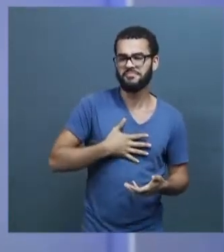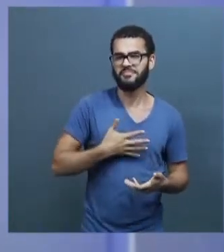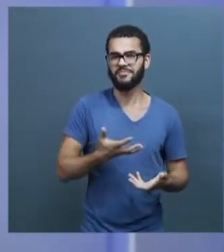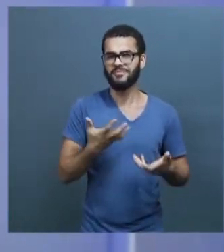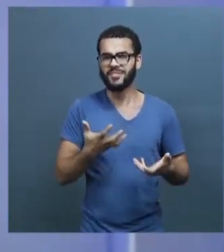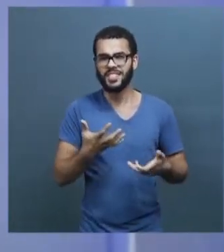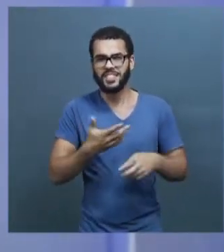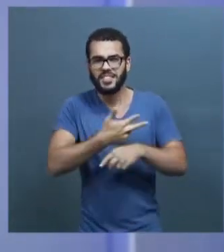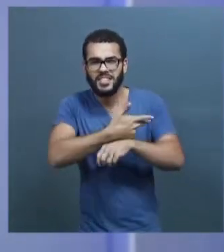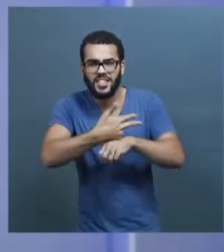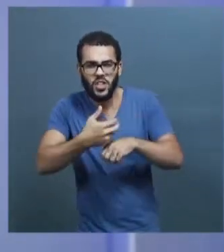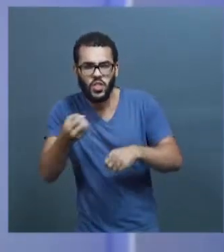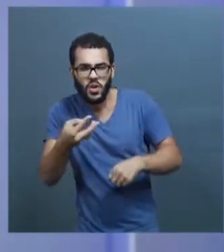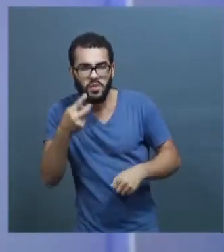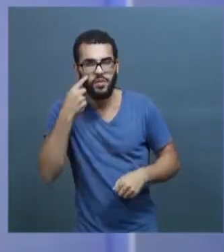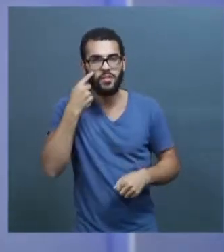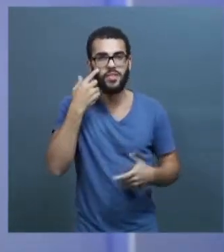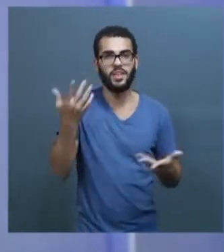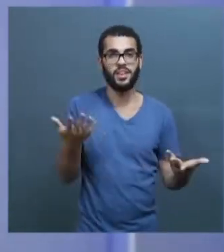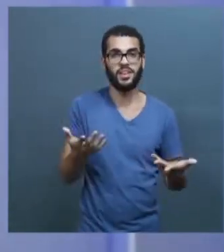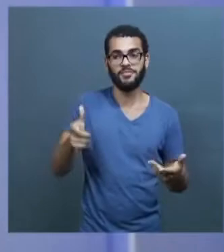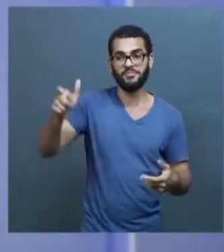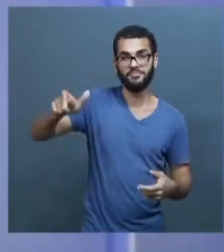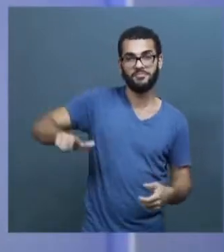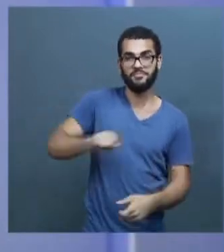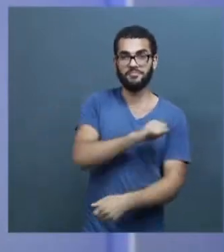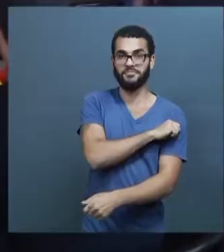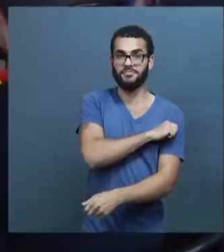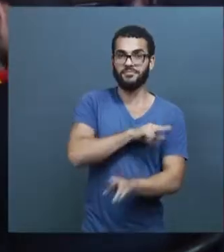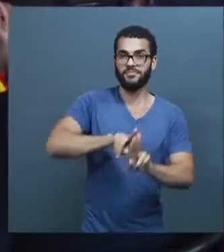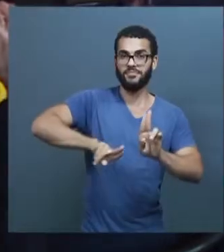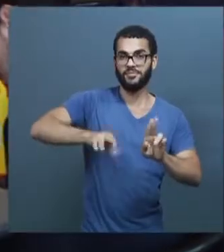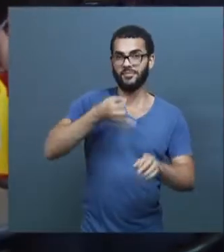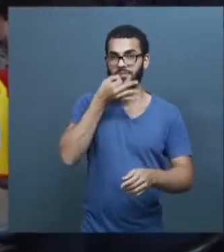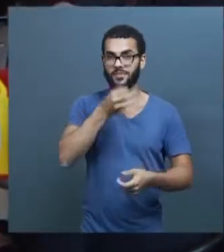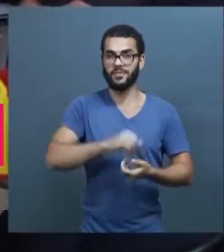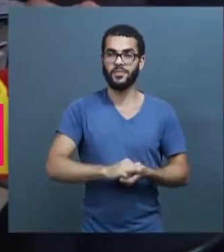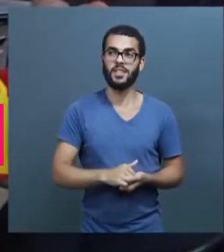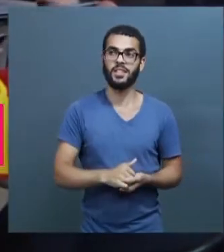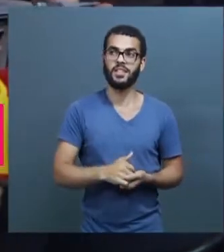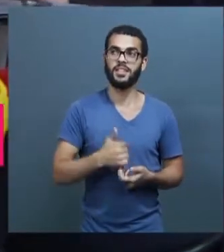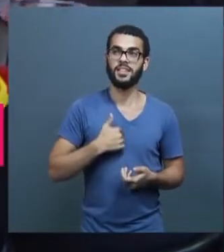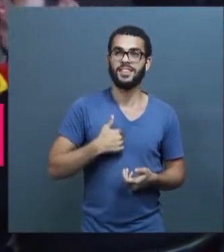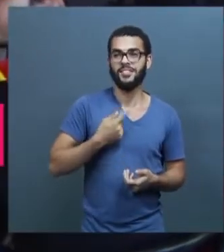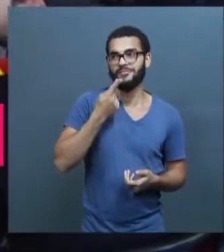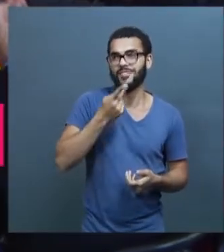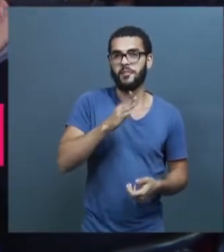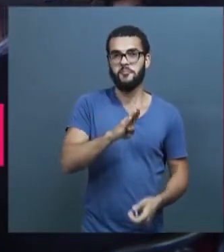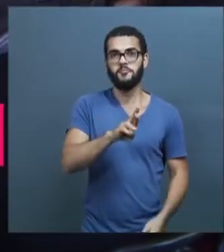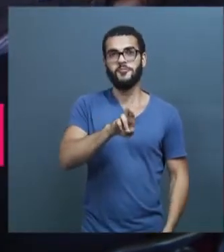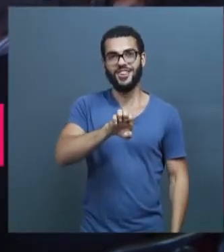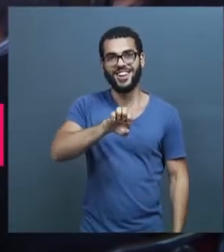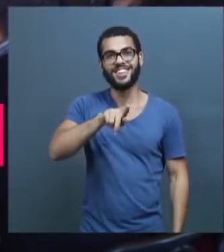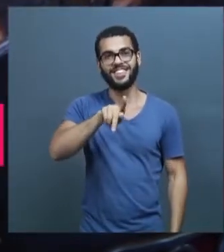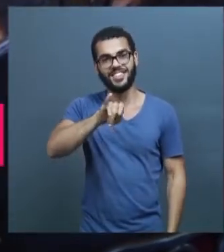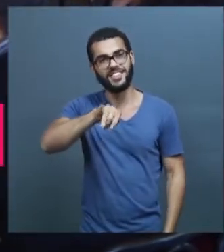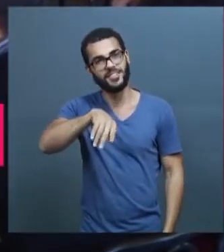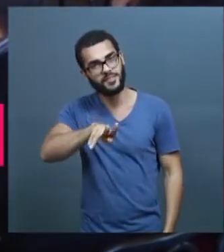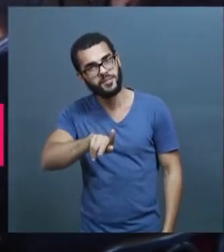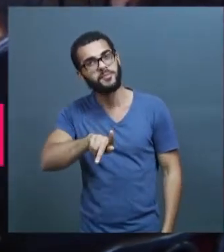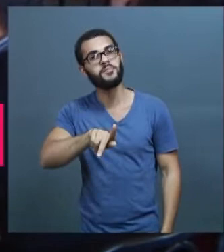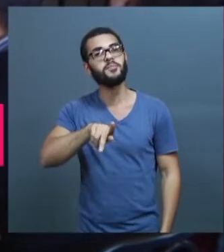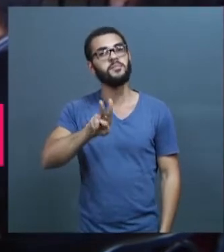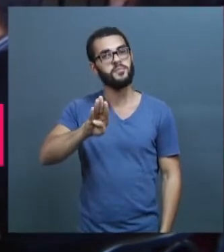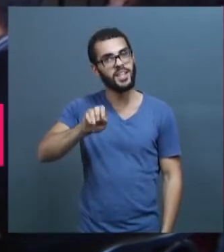maratonar? Então confira as dicas dos alunos da UFU. Ah, eu sou química, eu tenho que falar que é Breaking Bad, né? Mas a gente não pode esquecer que tem Black